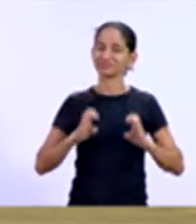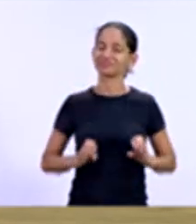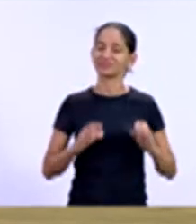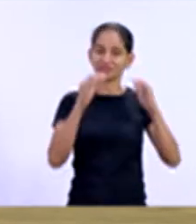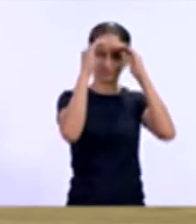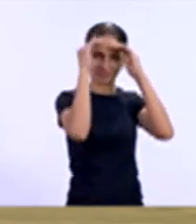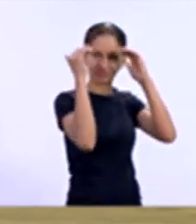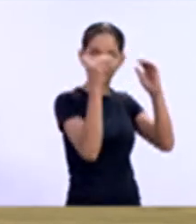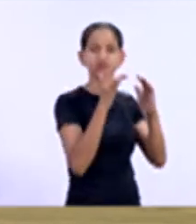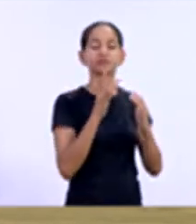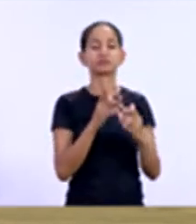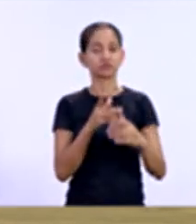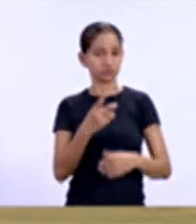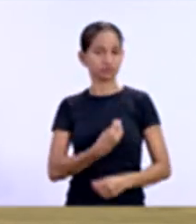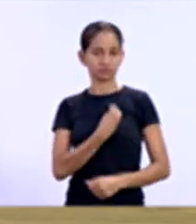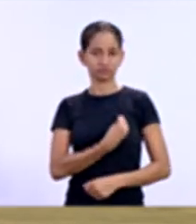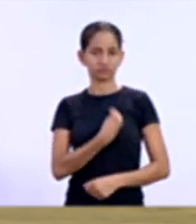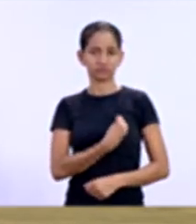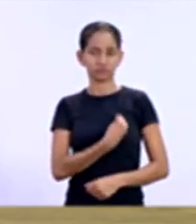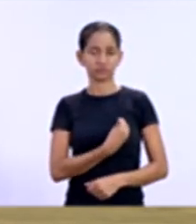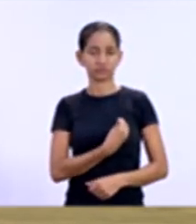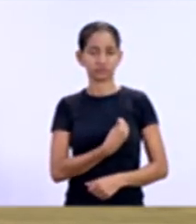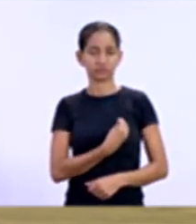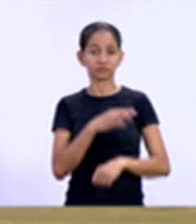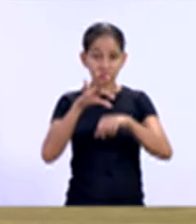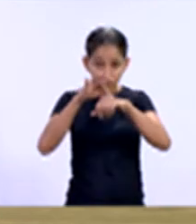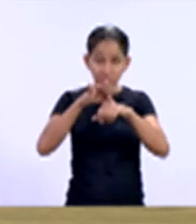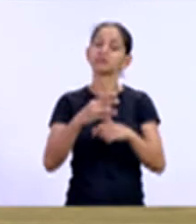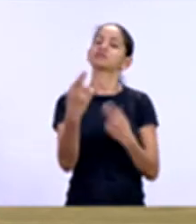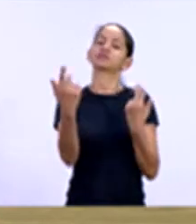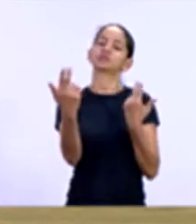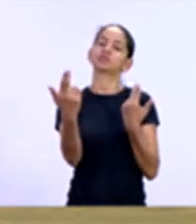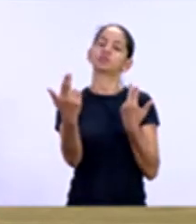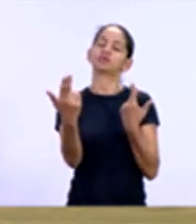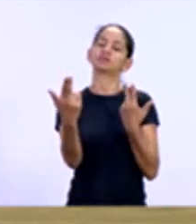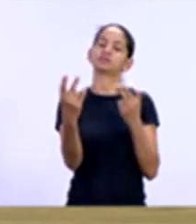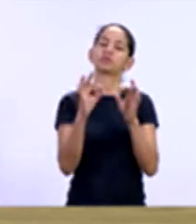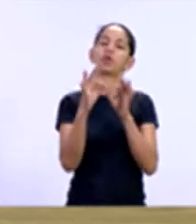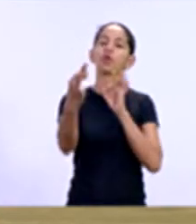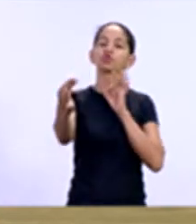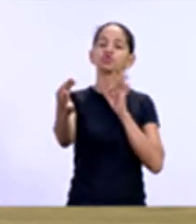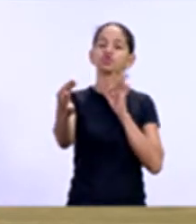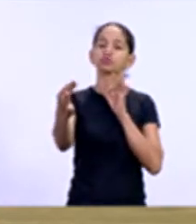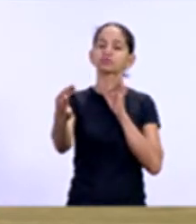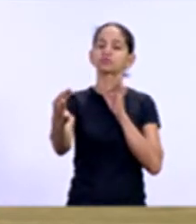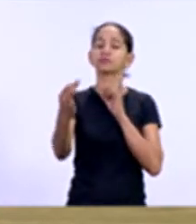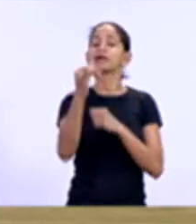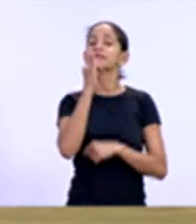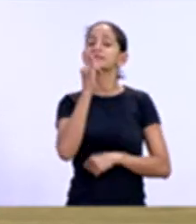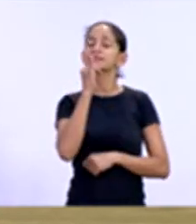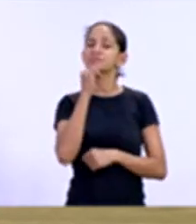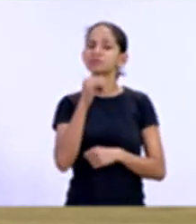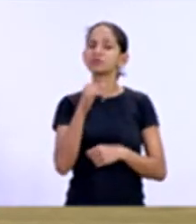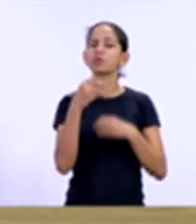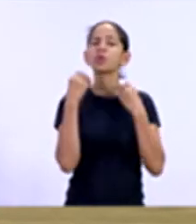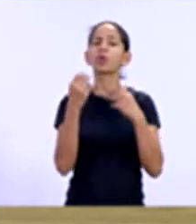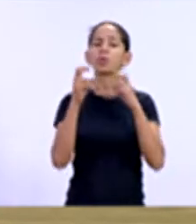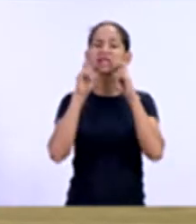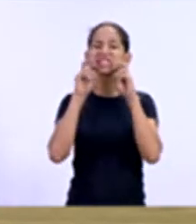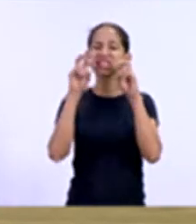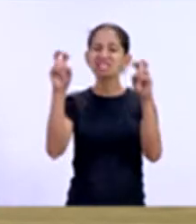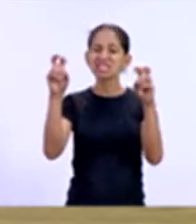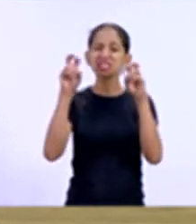tem pessoalmente, você também tem que ter virtualmente. Até, por exemplo, ninguém fica gritando na sala de